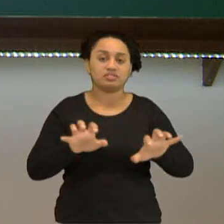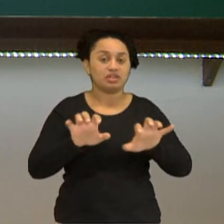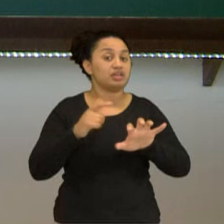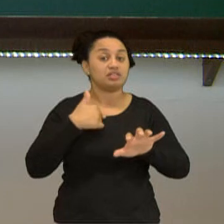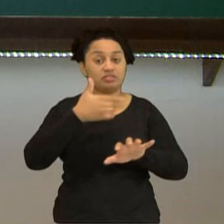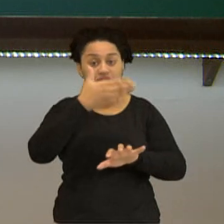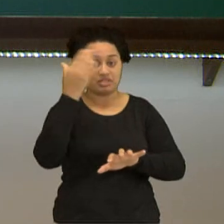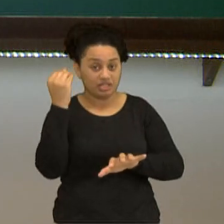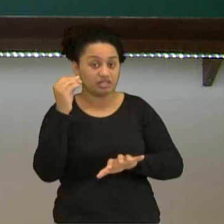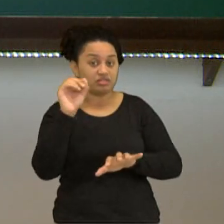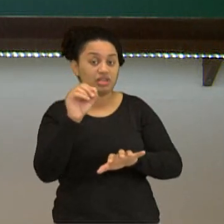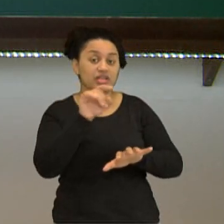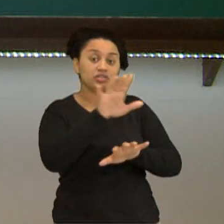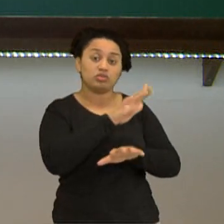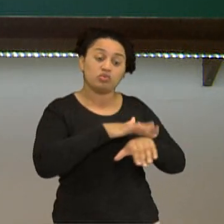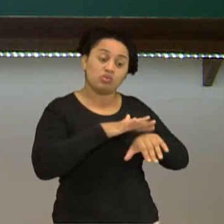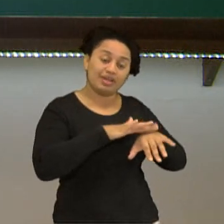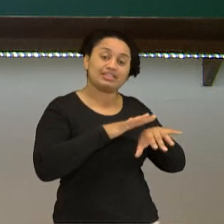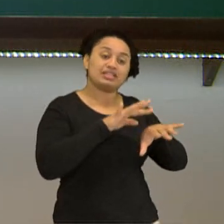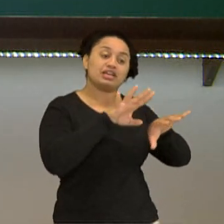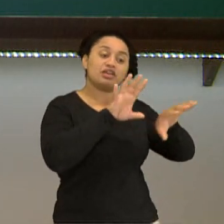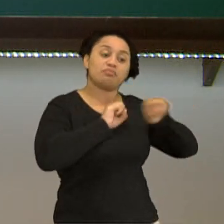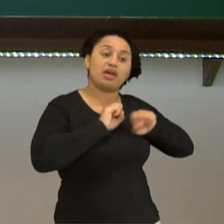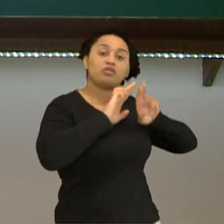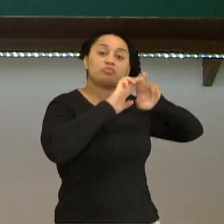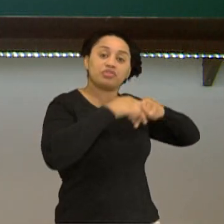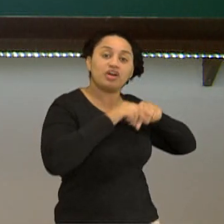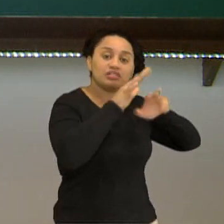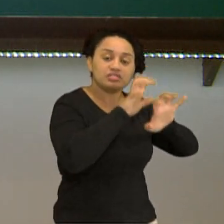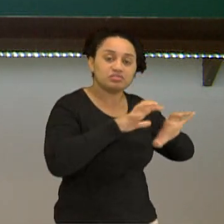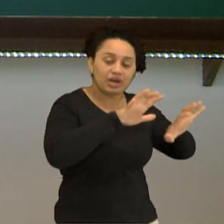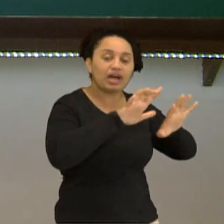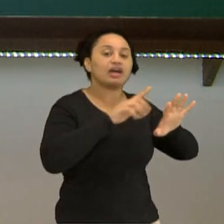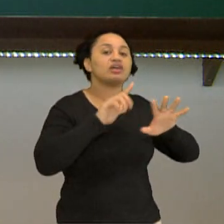separação, doenças causadas pelo ar de doenças